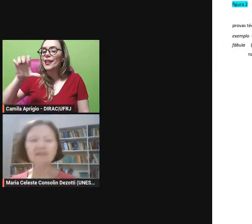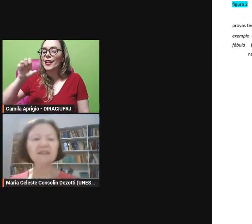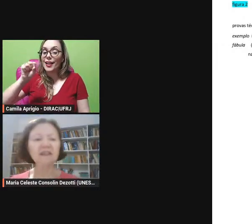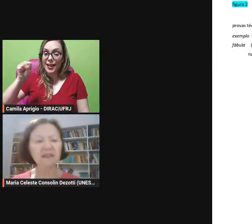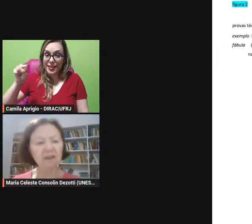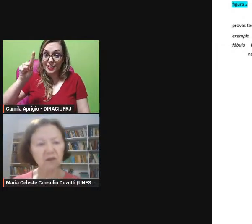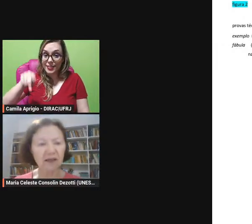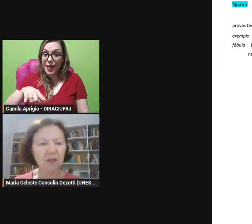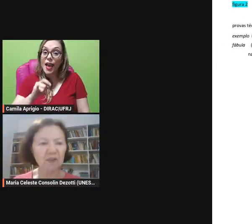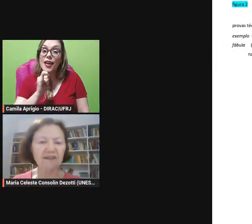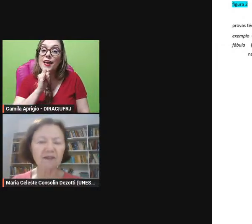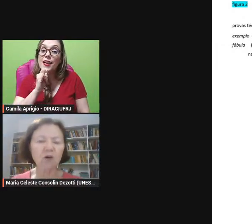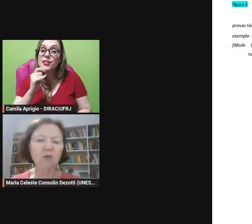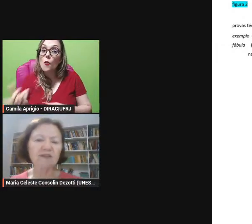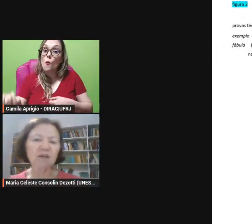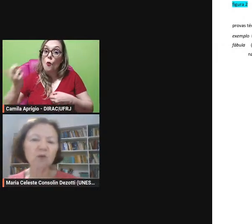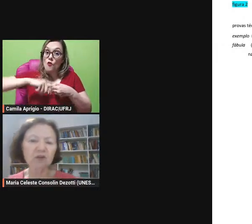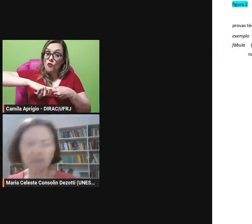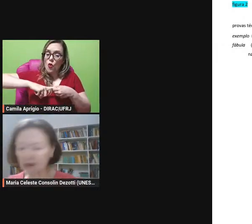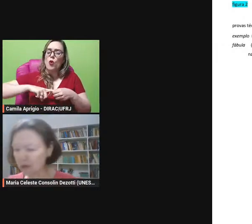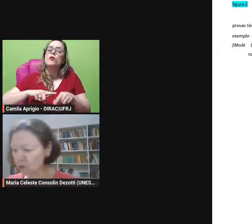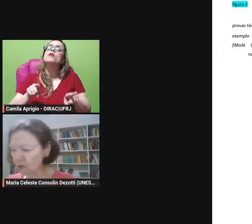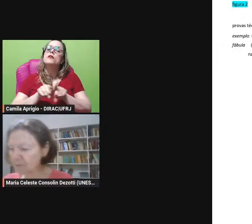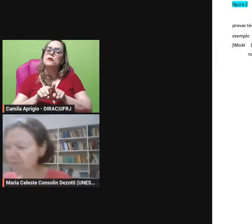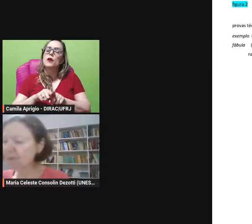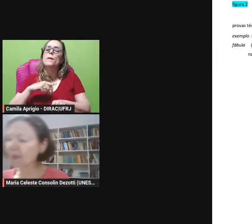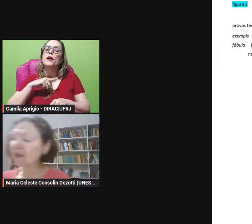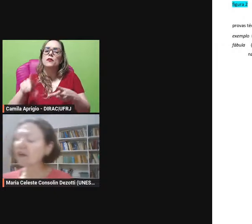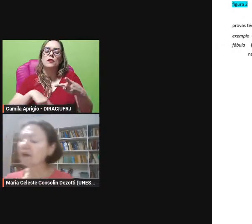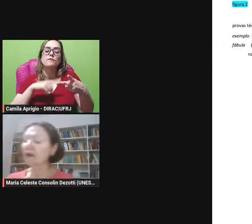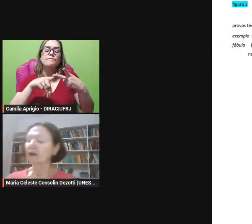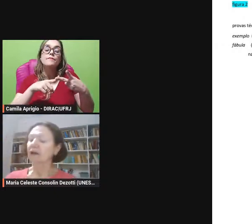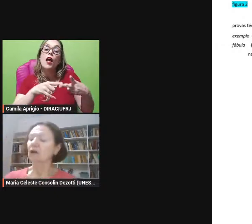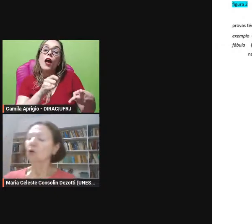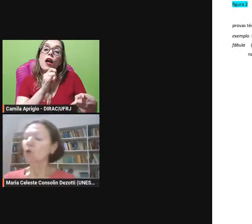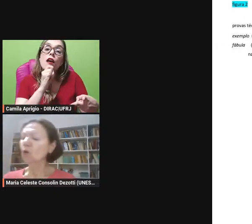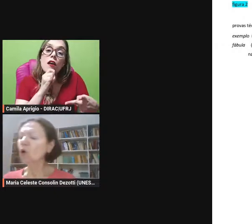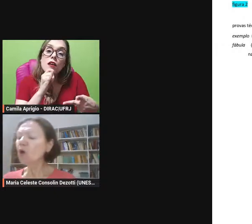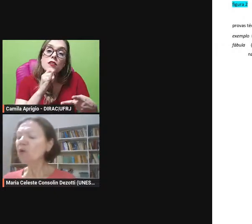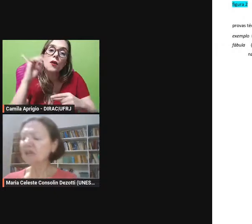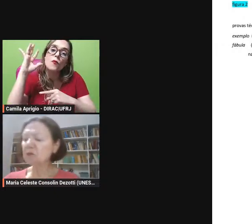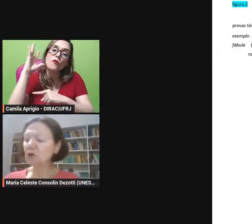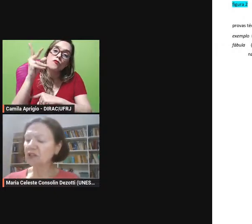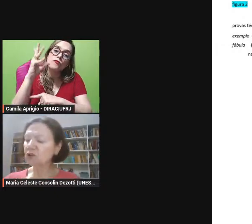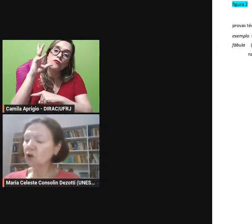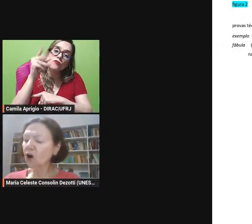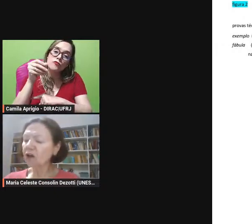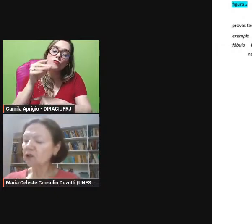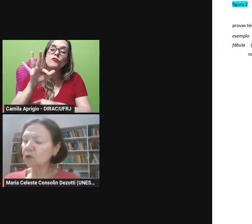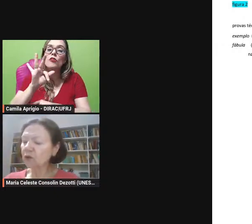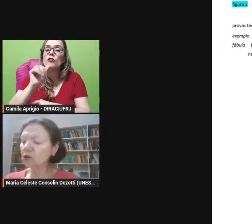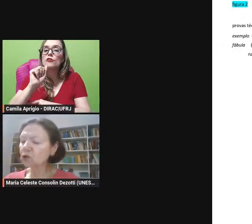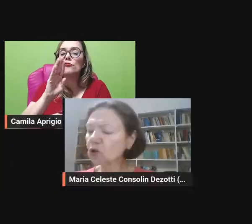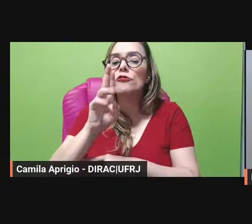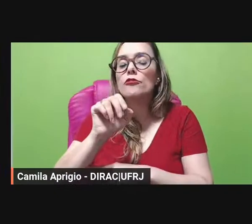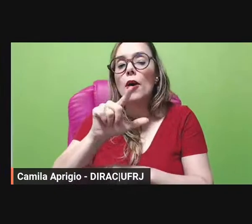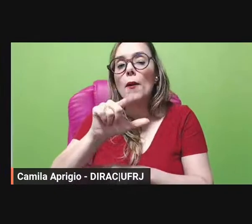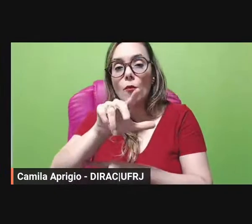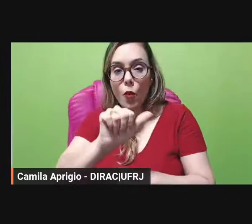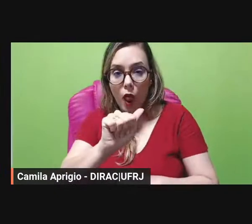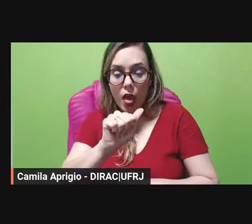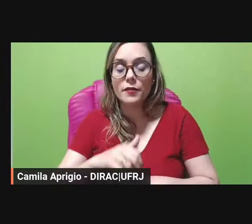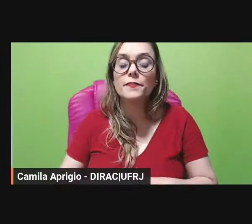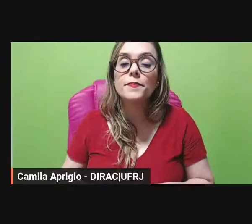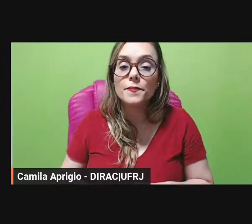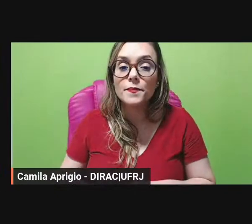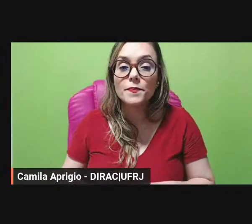e em seguida o que ele apresenta como exemplo de fábula como exemplo retórico eu trouxe para